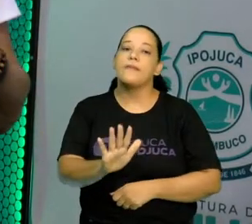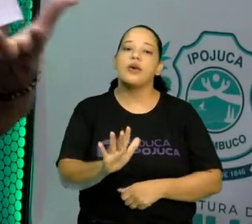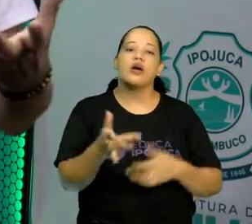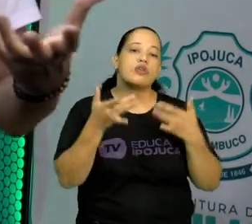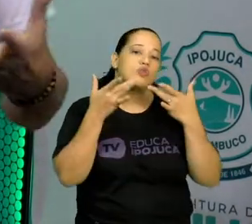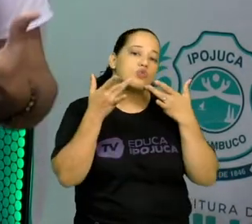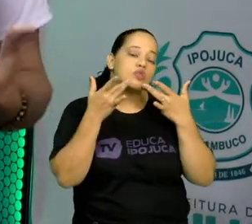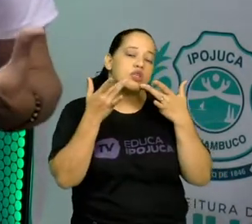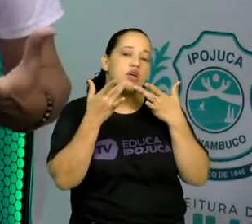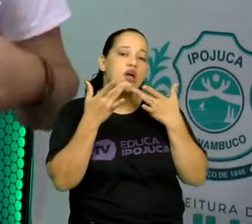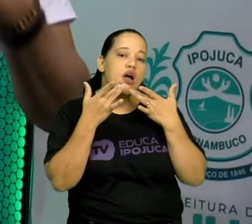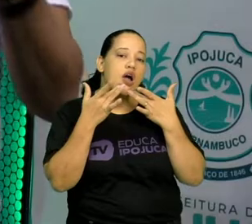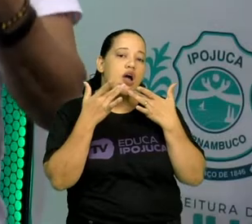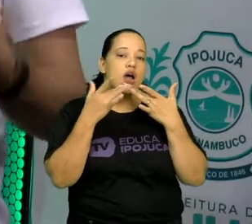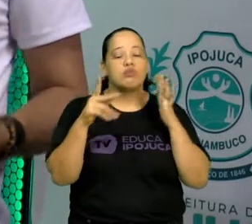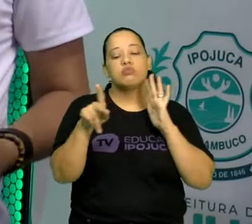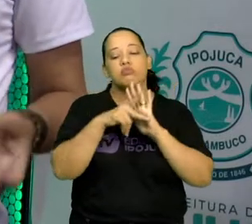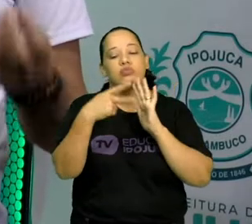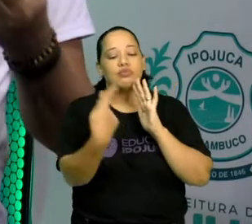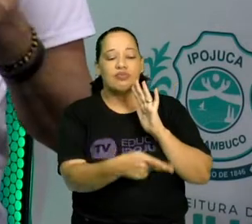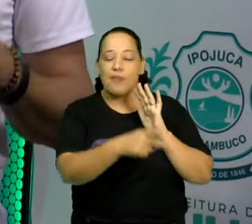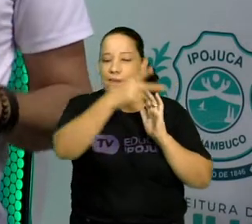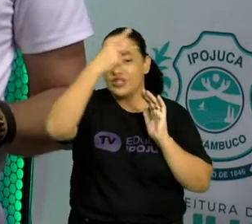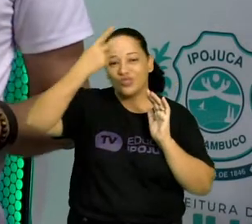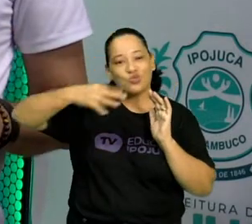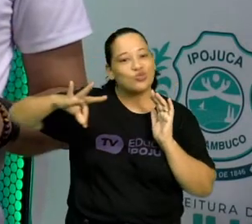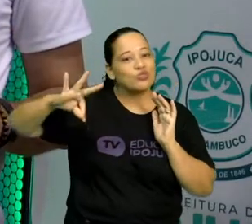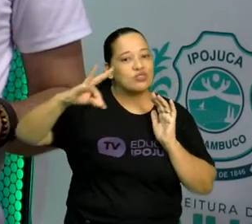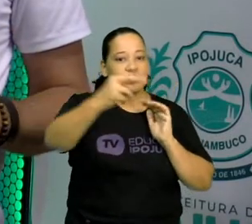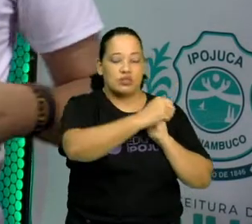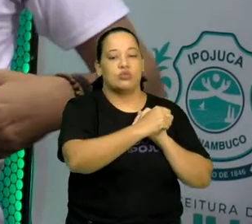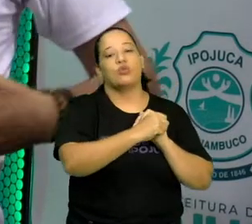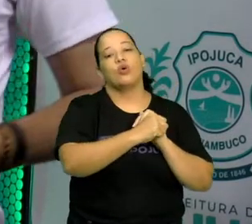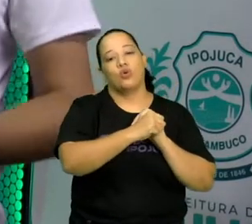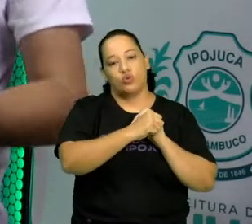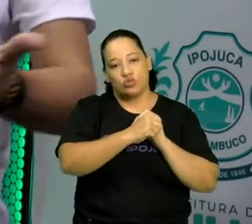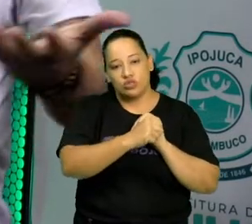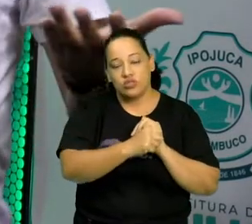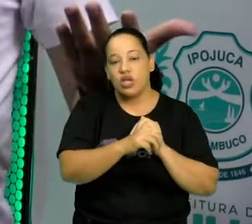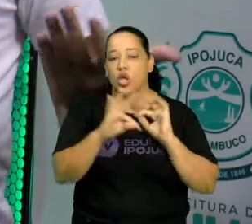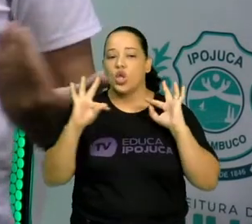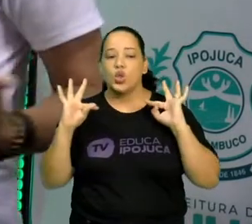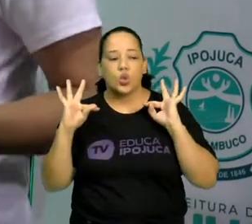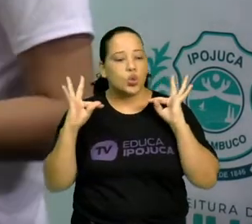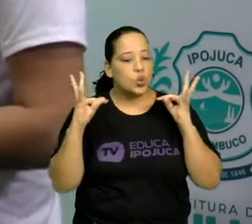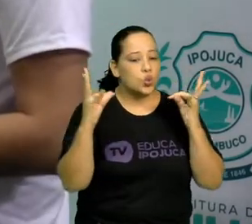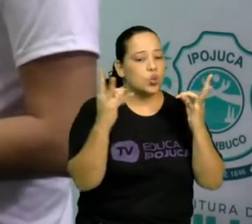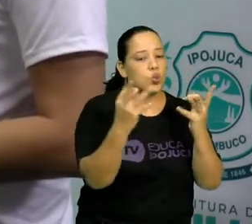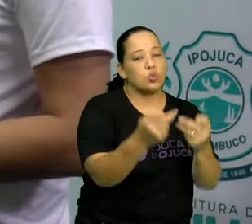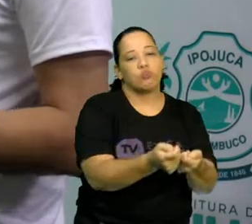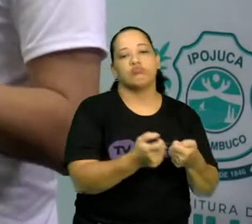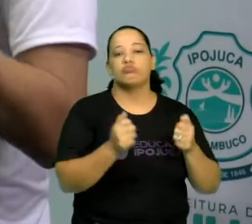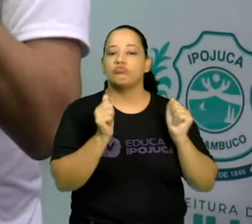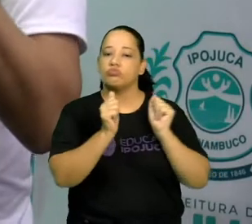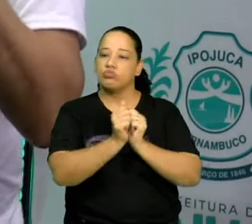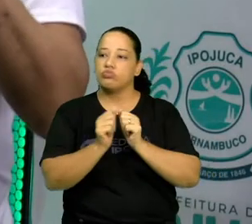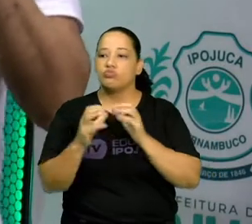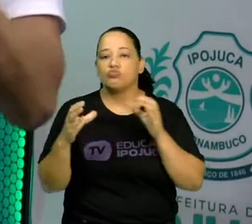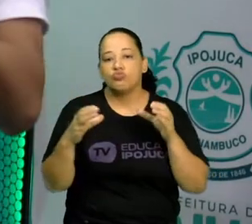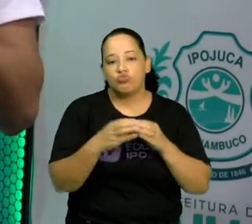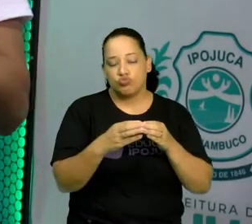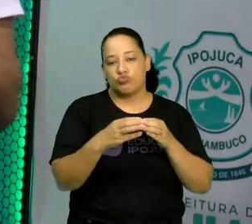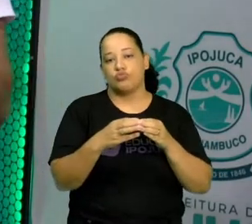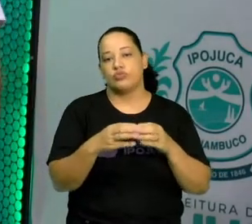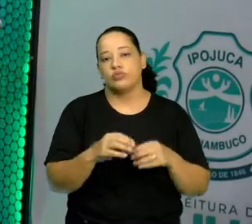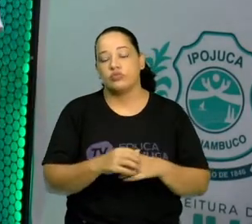teatro é para todos. E o teatro é uma arte coletiva, é uma arte que se faz no coletivo.